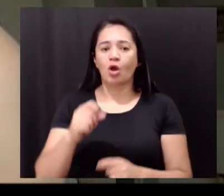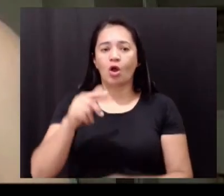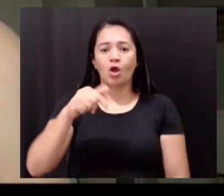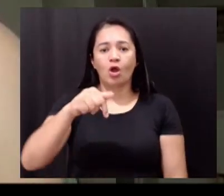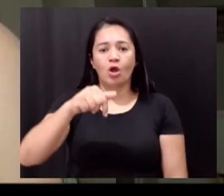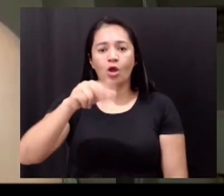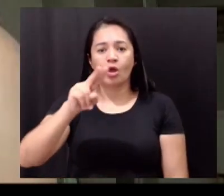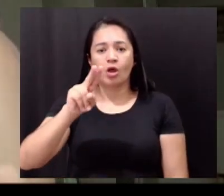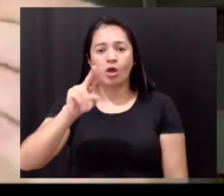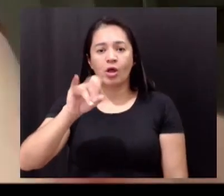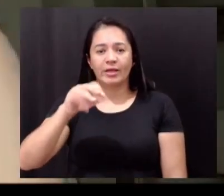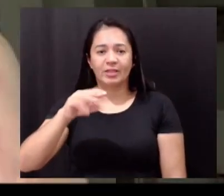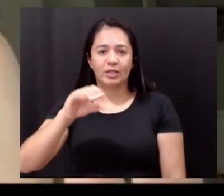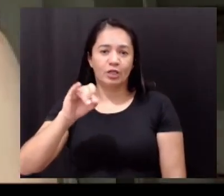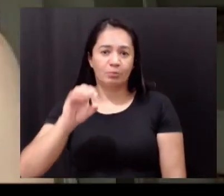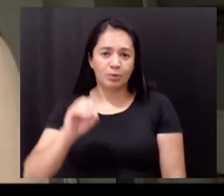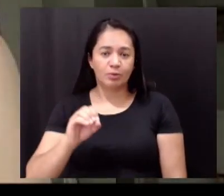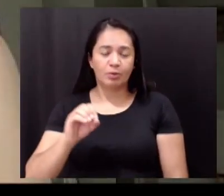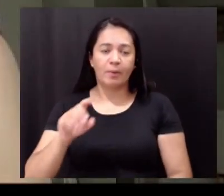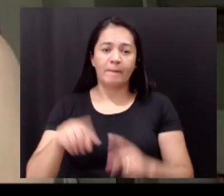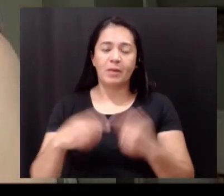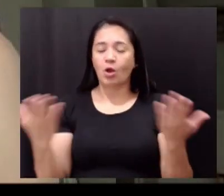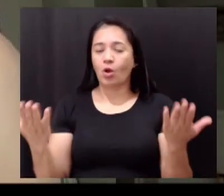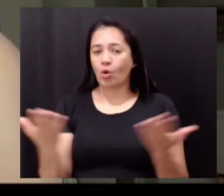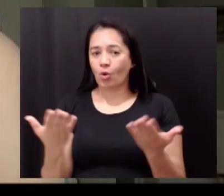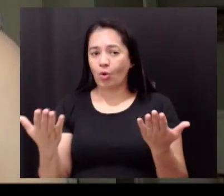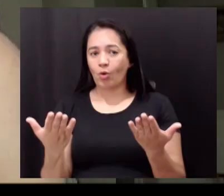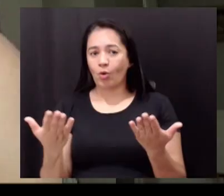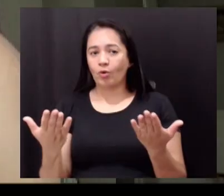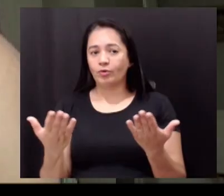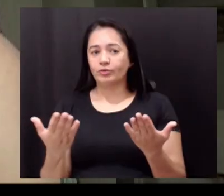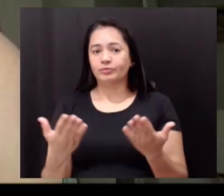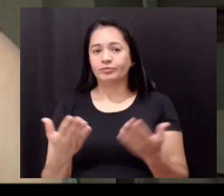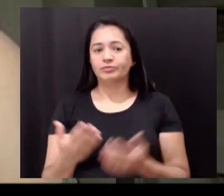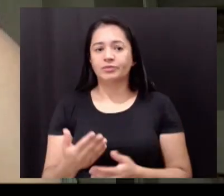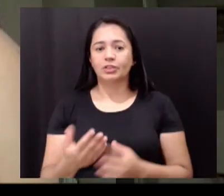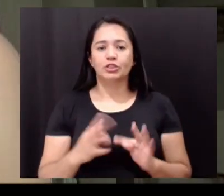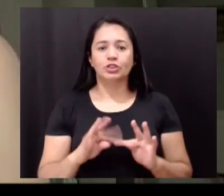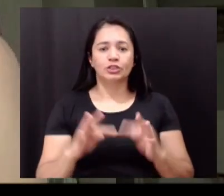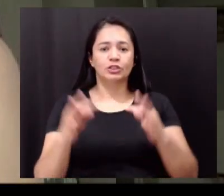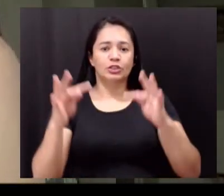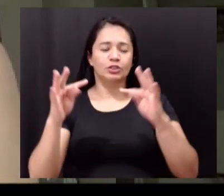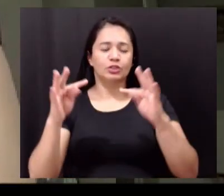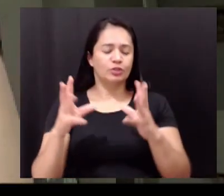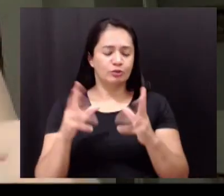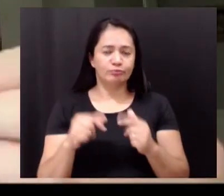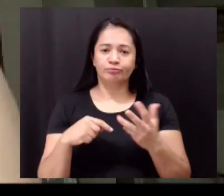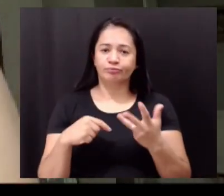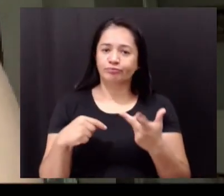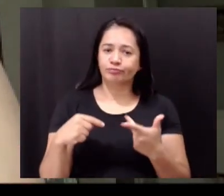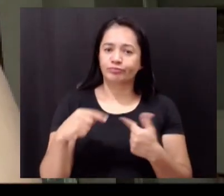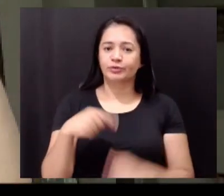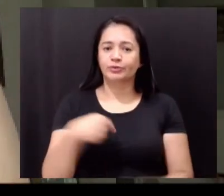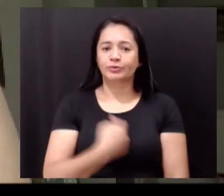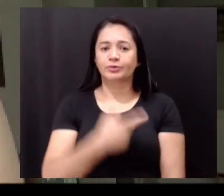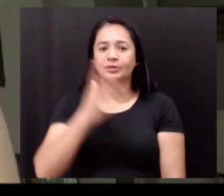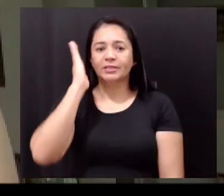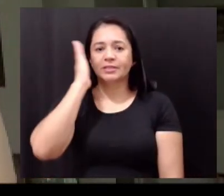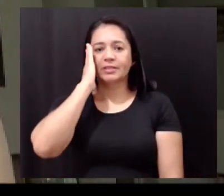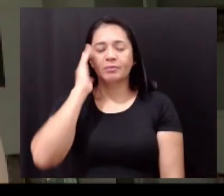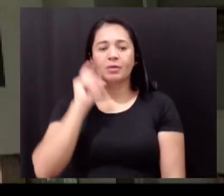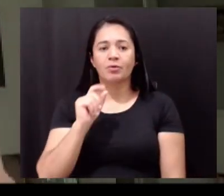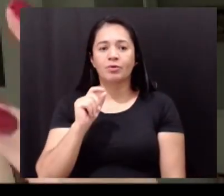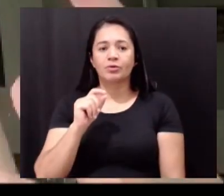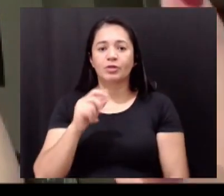radioterapia. Hoje em dia, com o advento, né, de todas as tecnologias que a gente tem, nós sabemos que até mesmo no SUS é